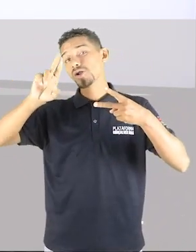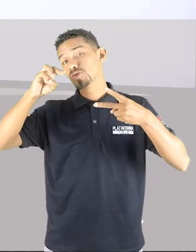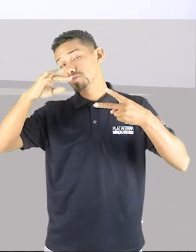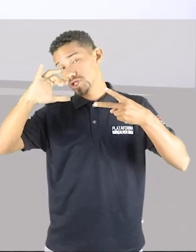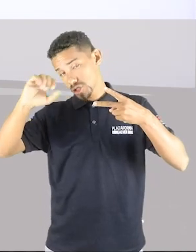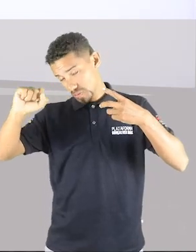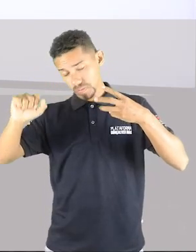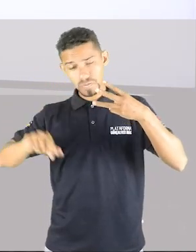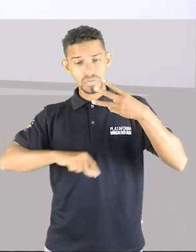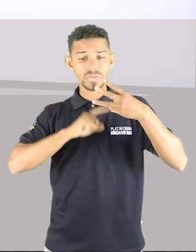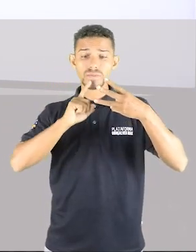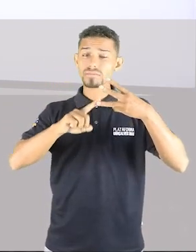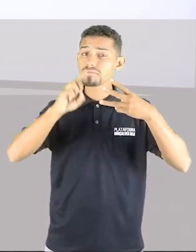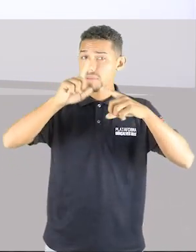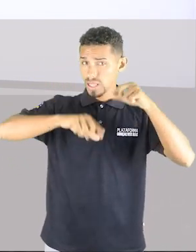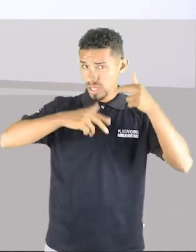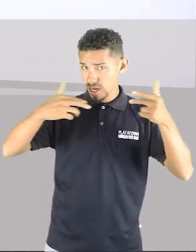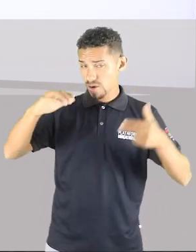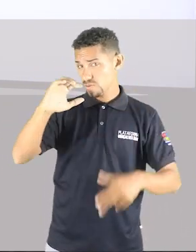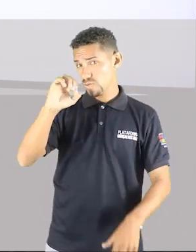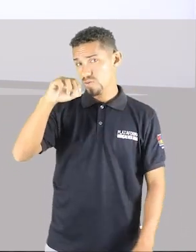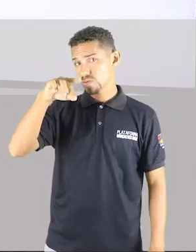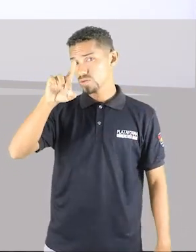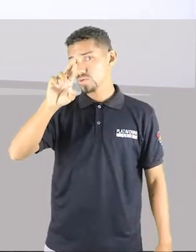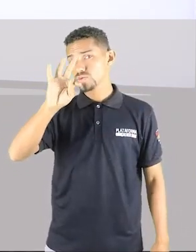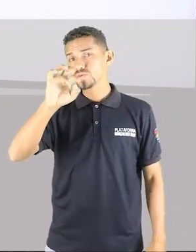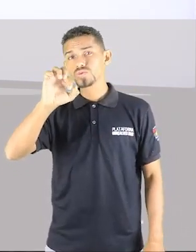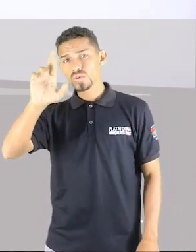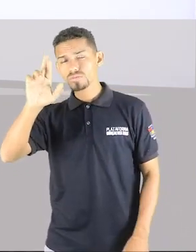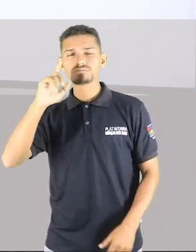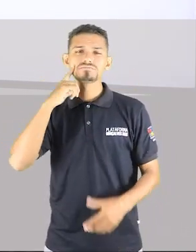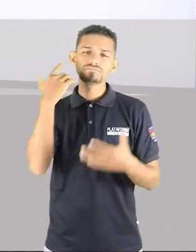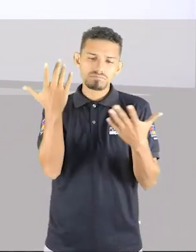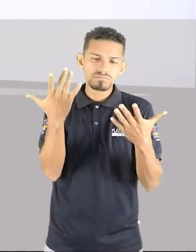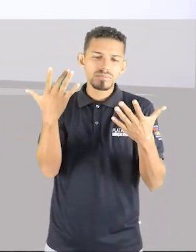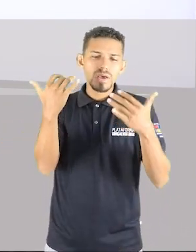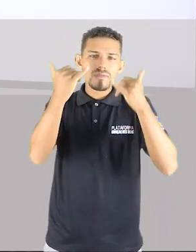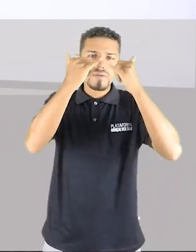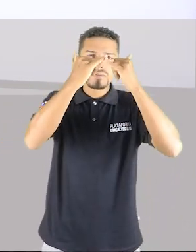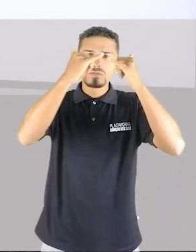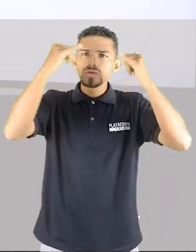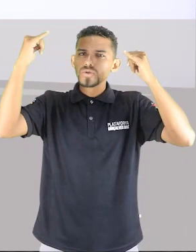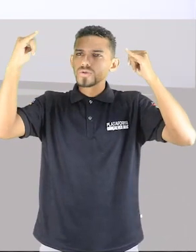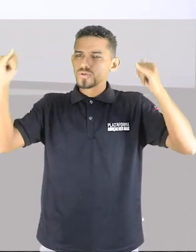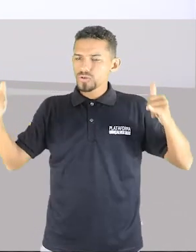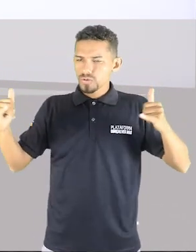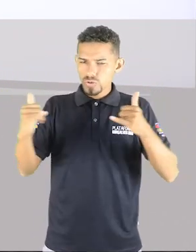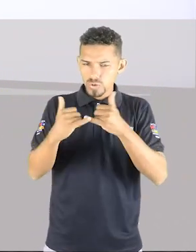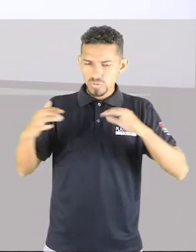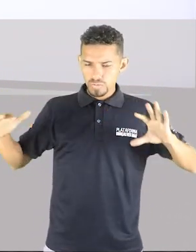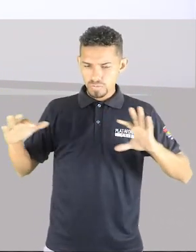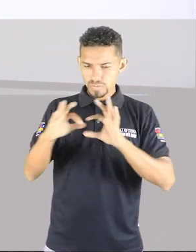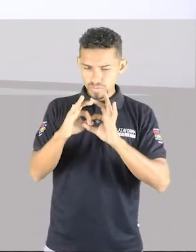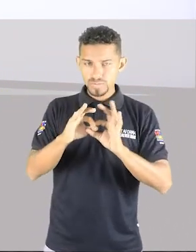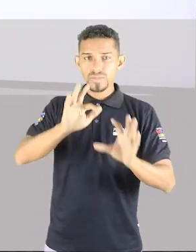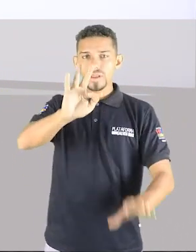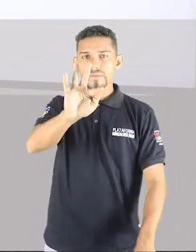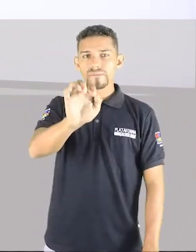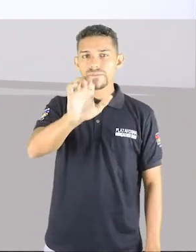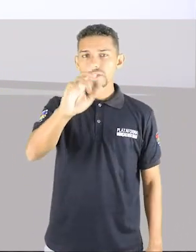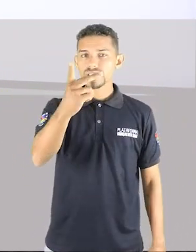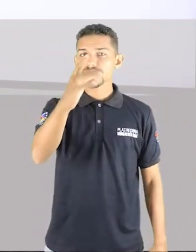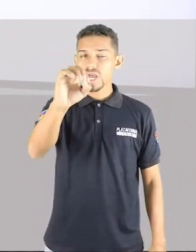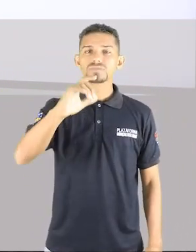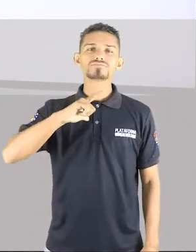formando um caminho fechado para essa corrente circular que produz uma